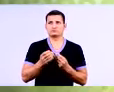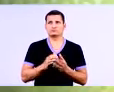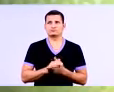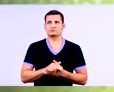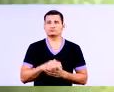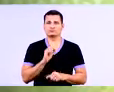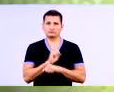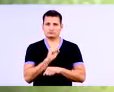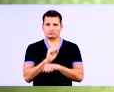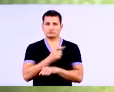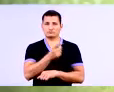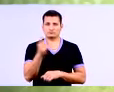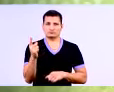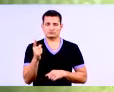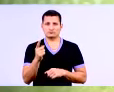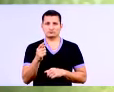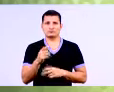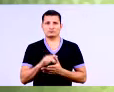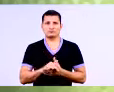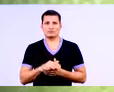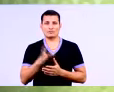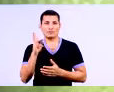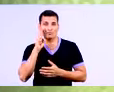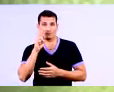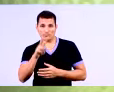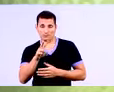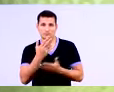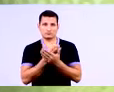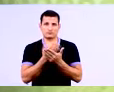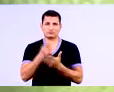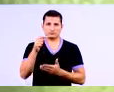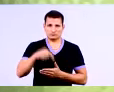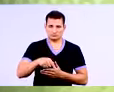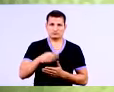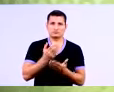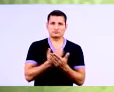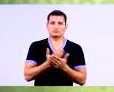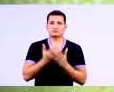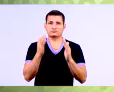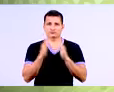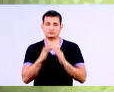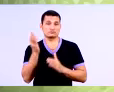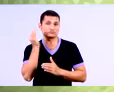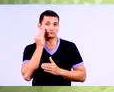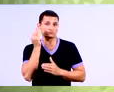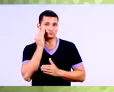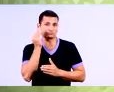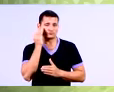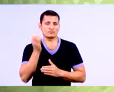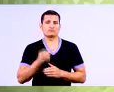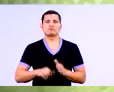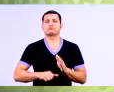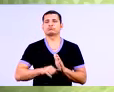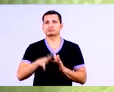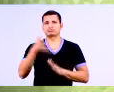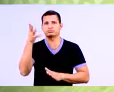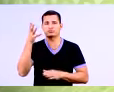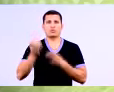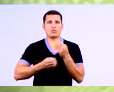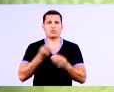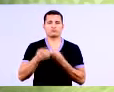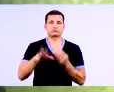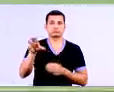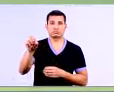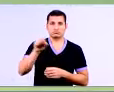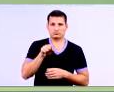vocês observem aqui, estudem aqui em sala, estudem em casa, testem isso várias vezes, como obter o valor.